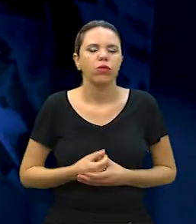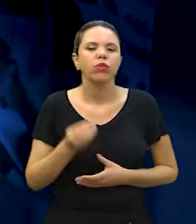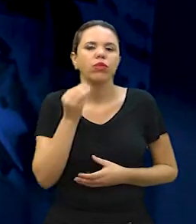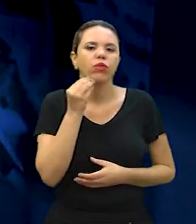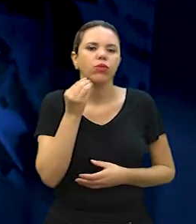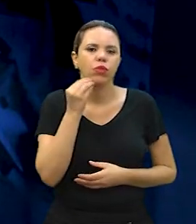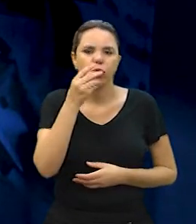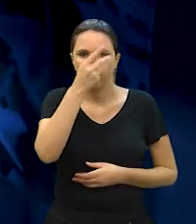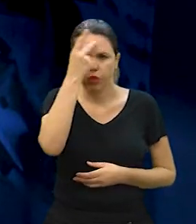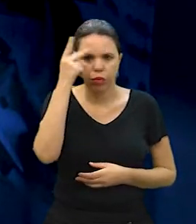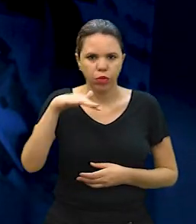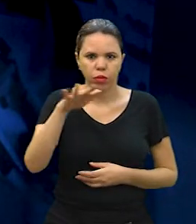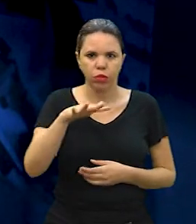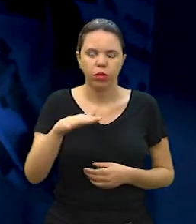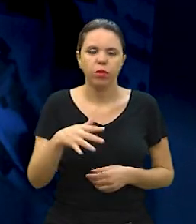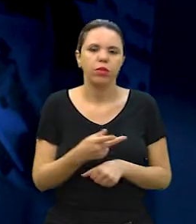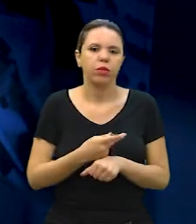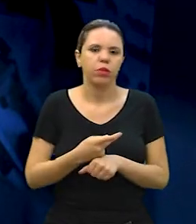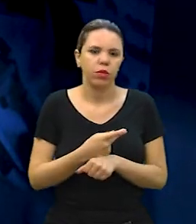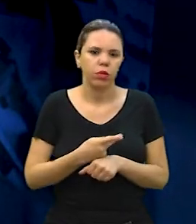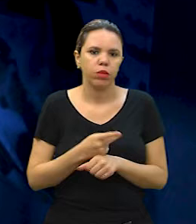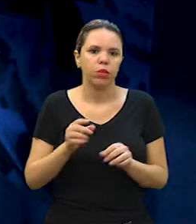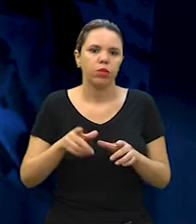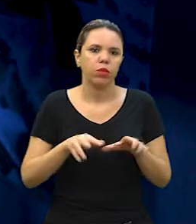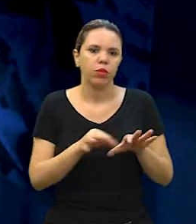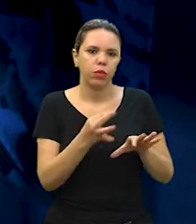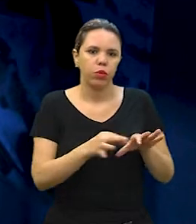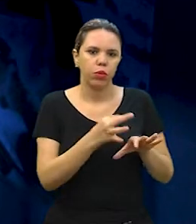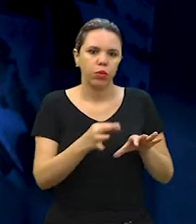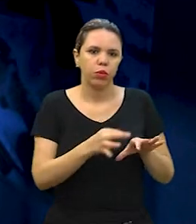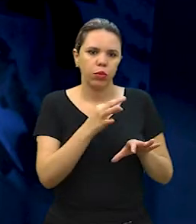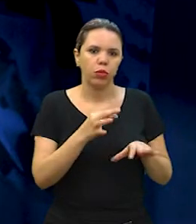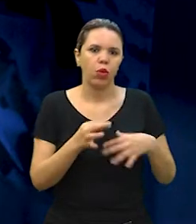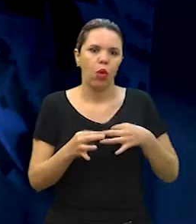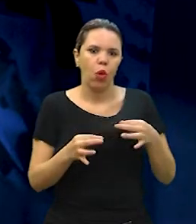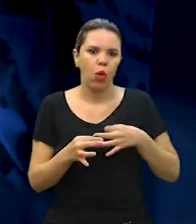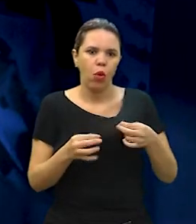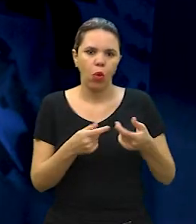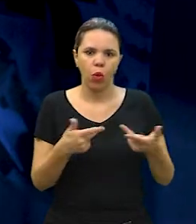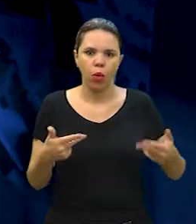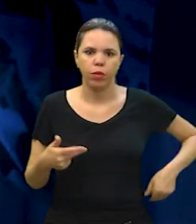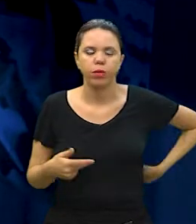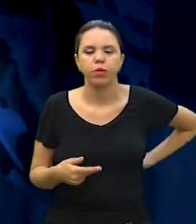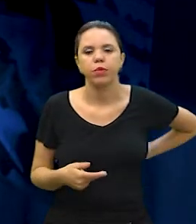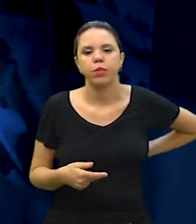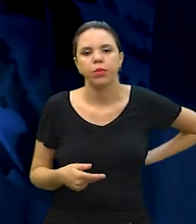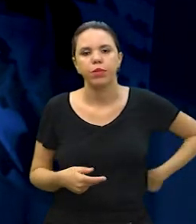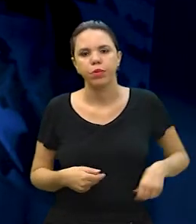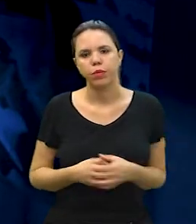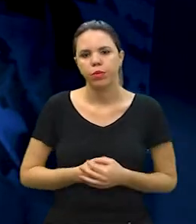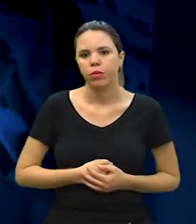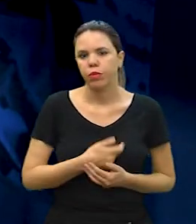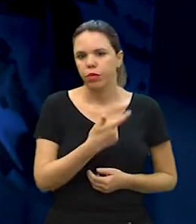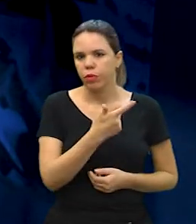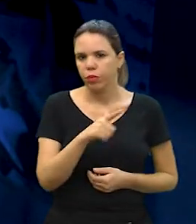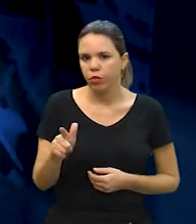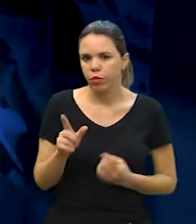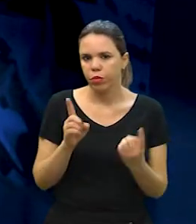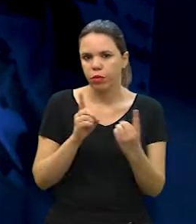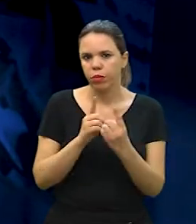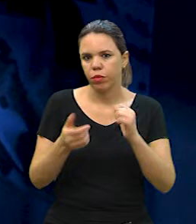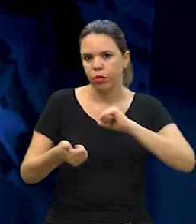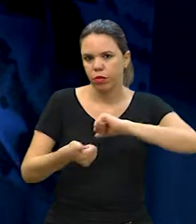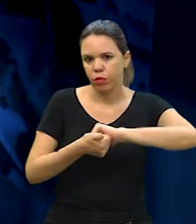de mercado de pessoas que buscavam o conserto de roupas e uma série de coisas, mas que não tinham serviços